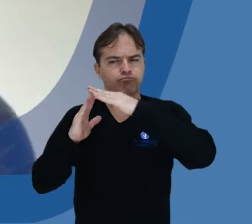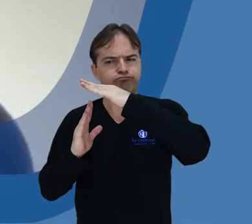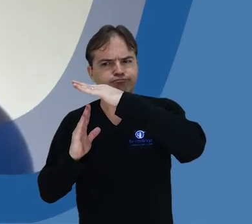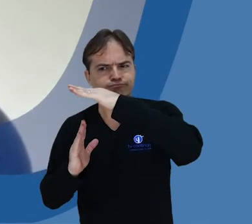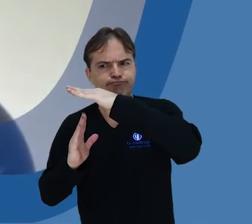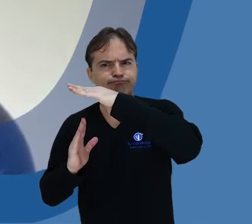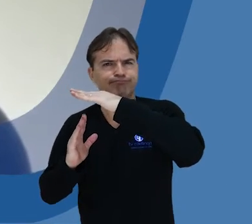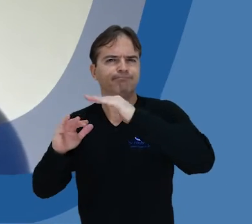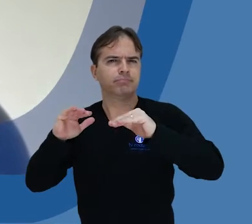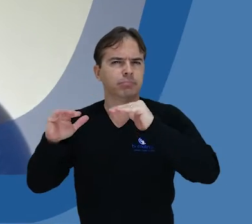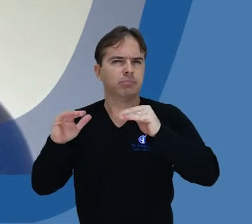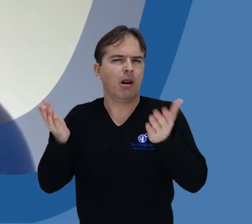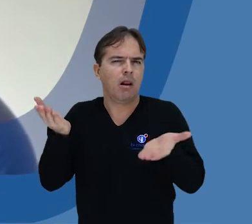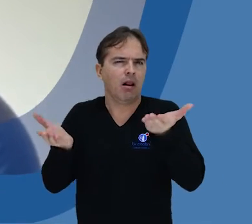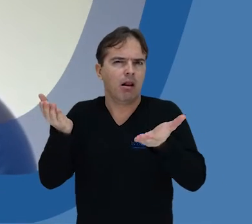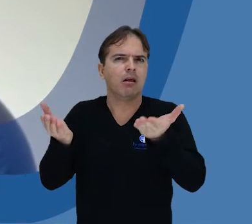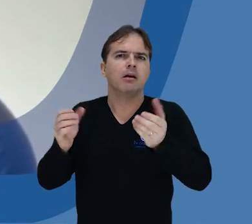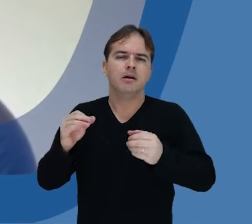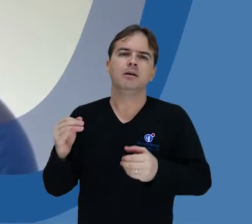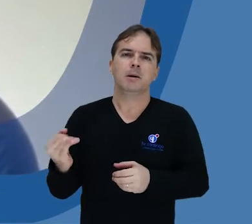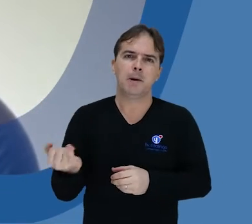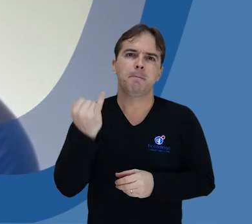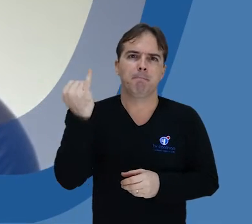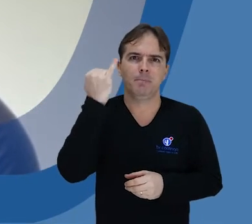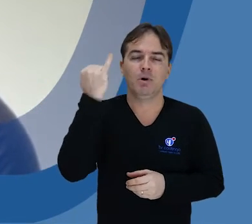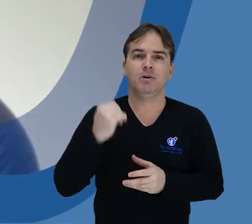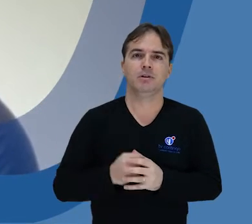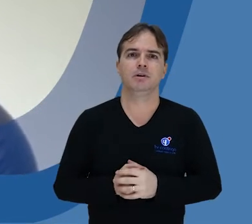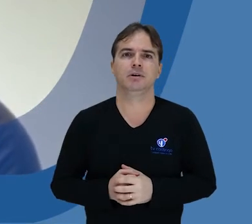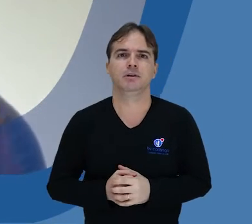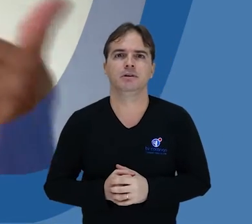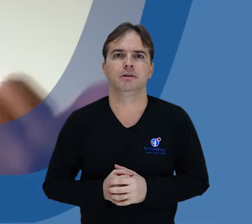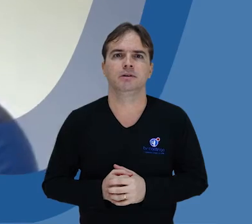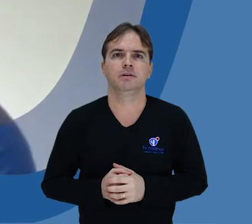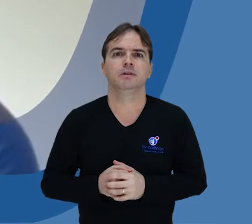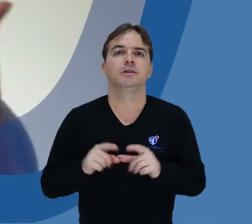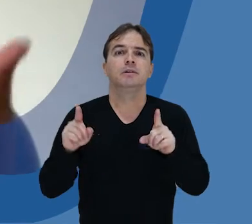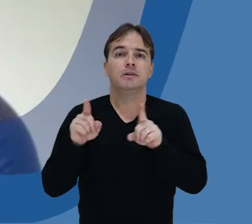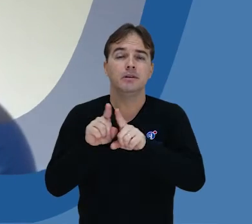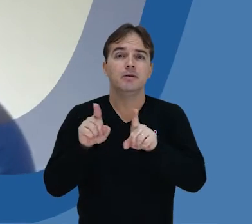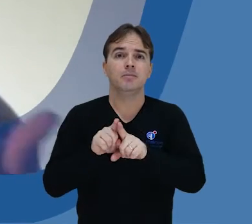zona considerada moderada, né? E fazer